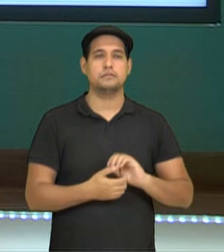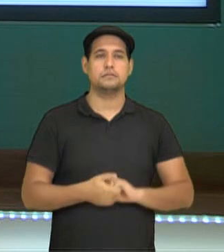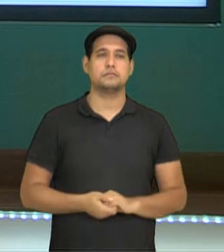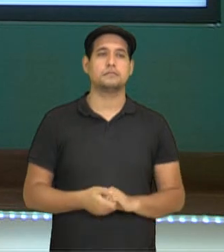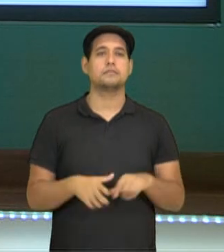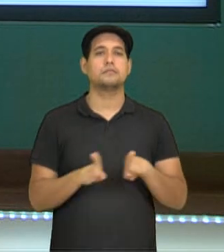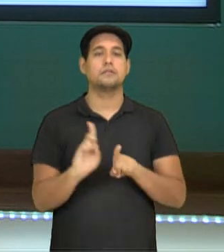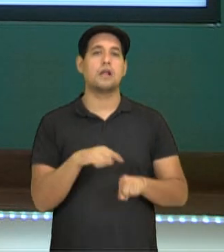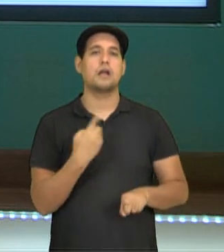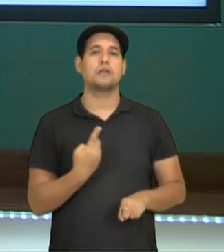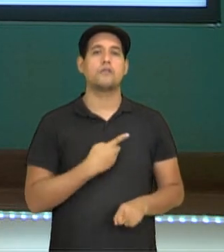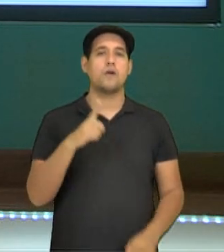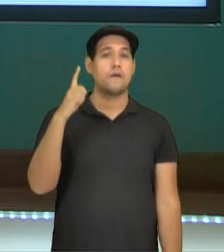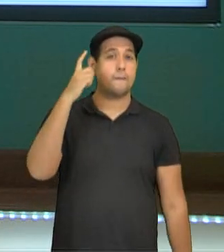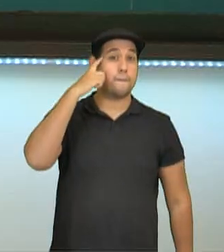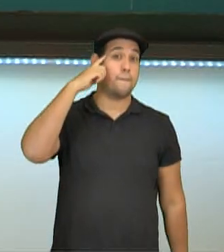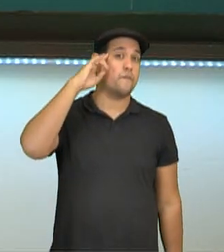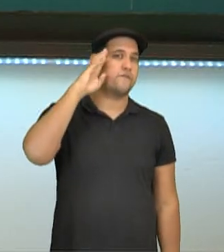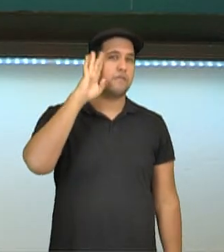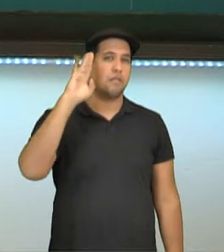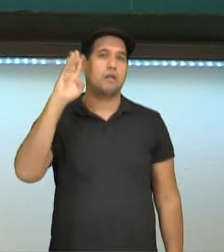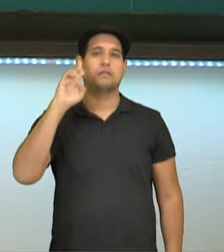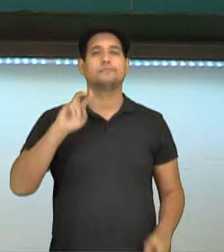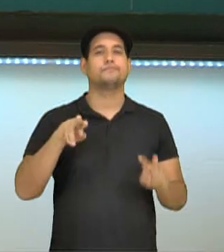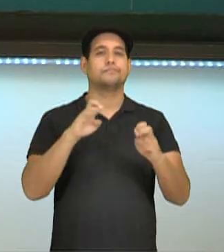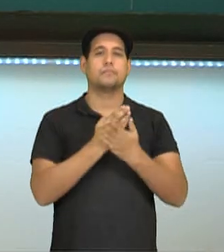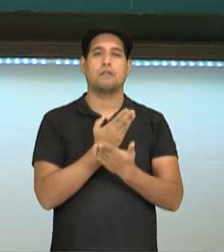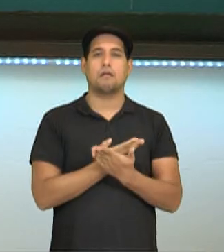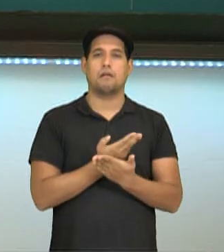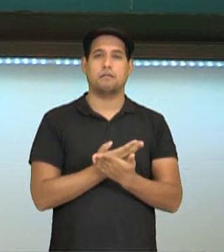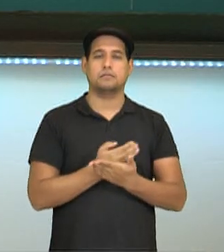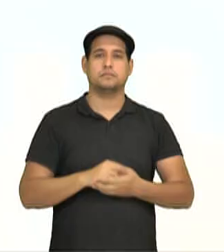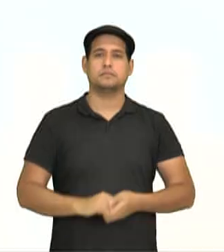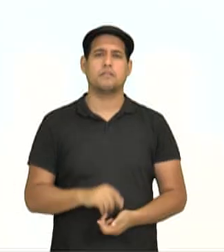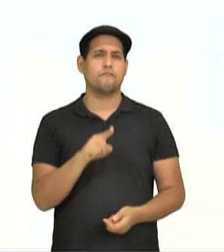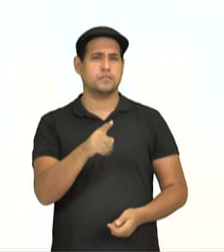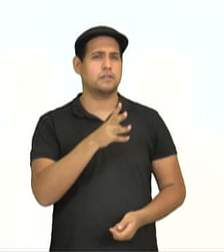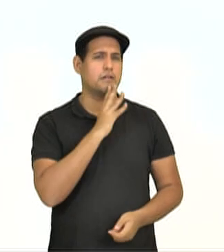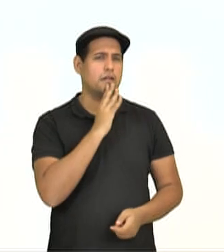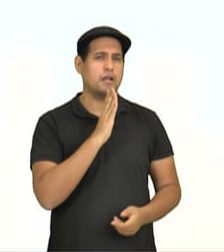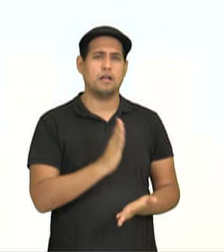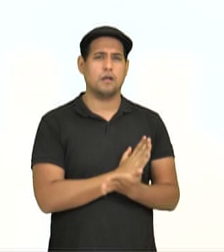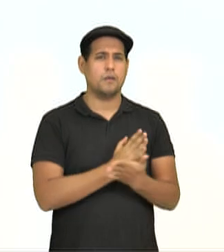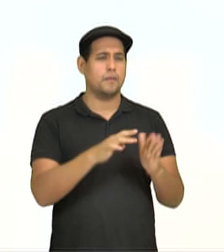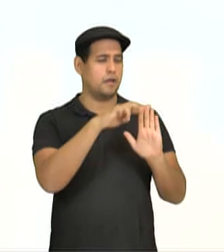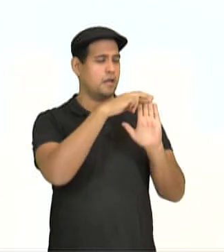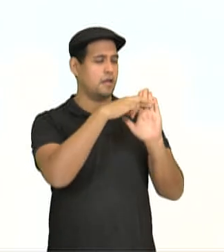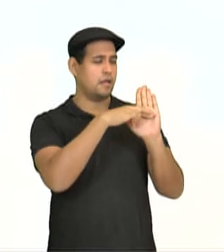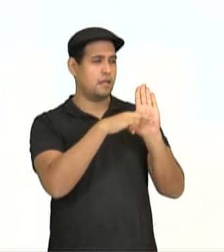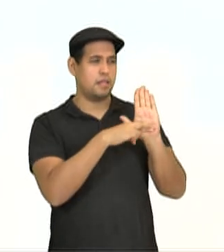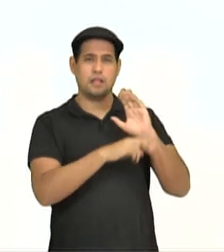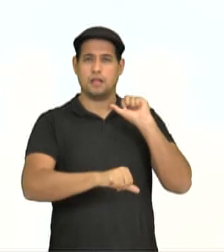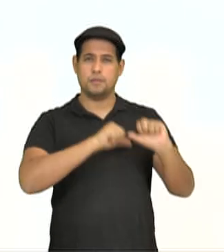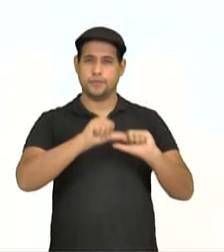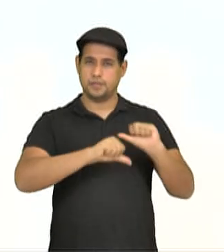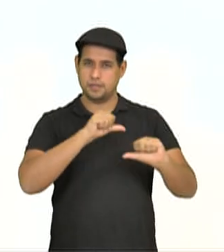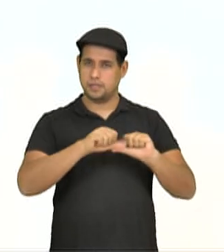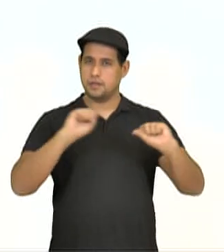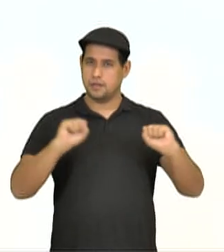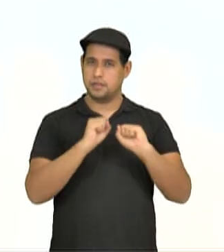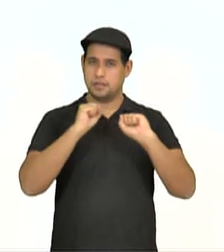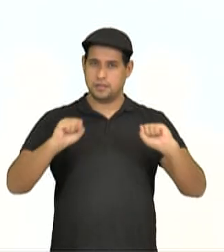E vamos às nossas reflexões acerca da aula. Você conhece alguma regra modificada no